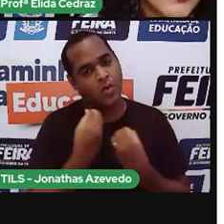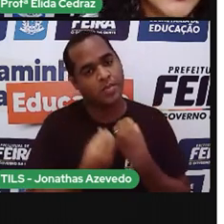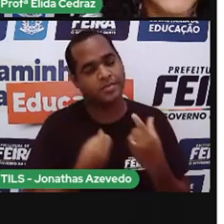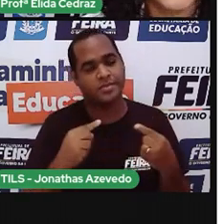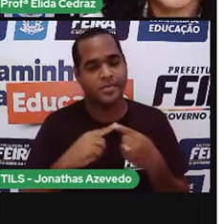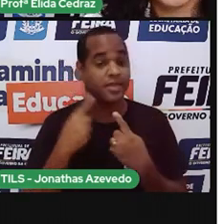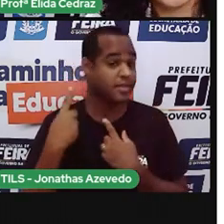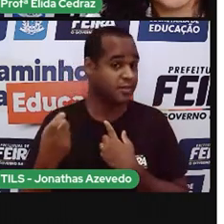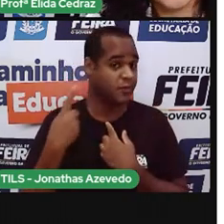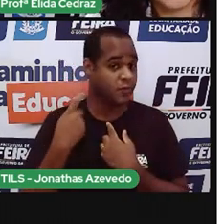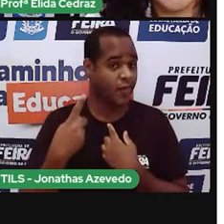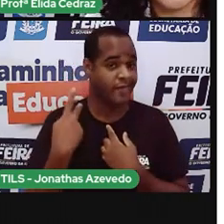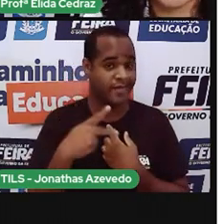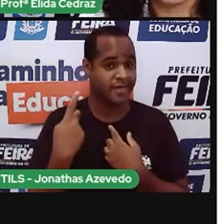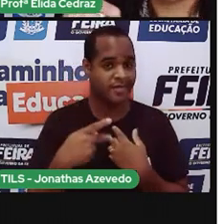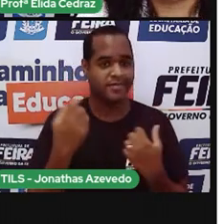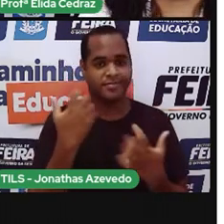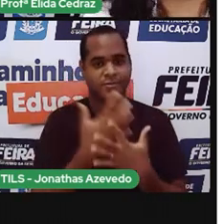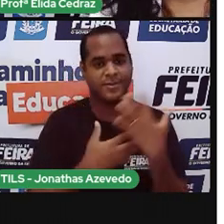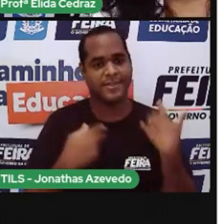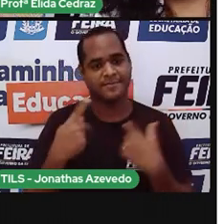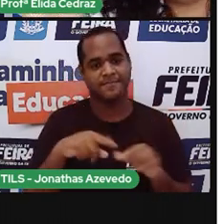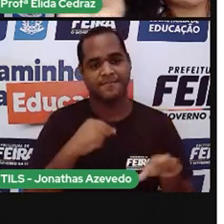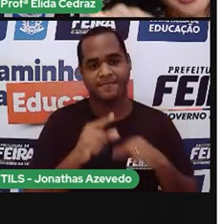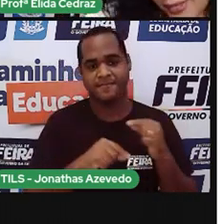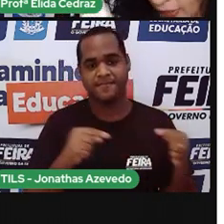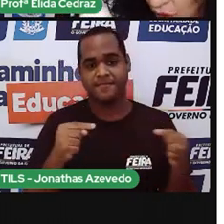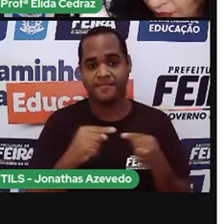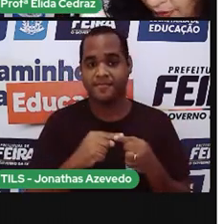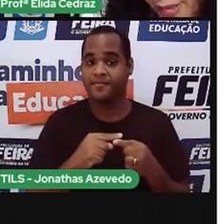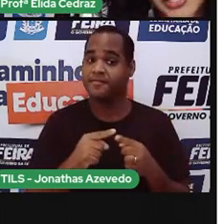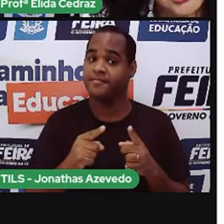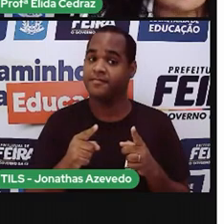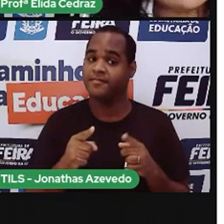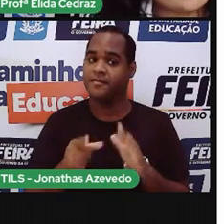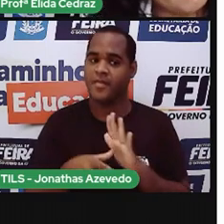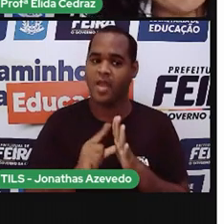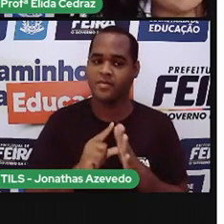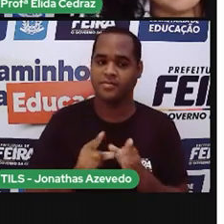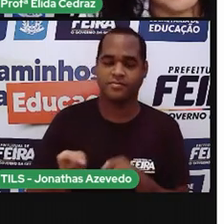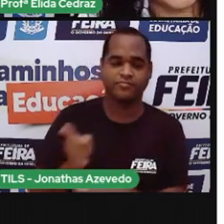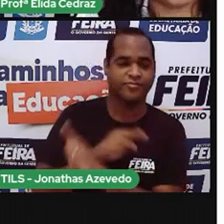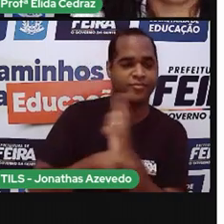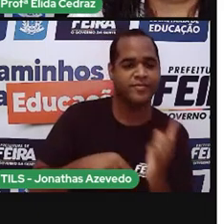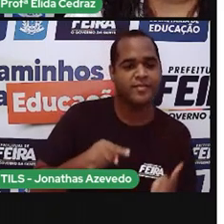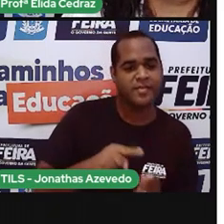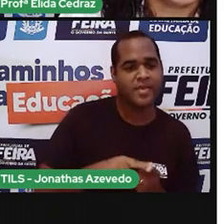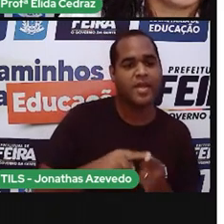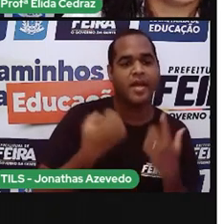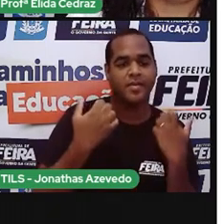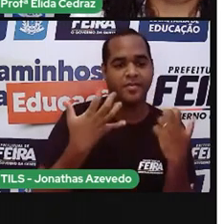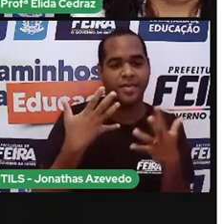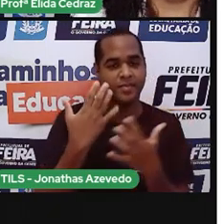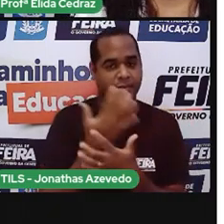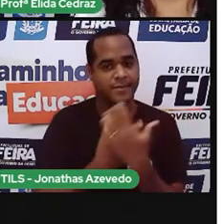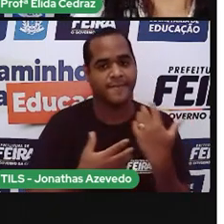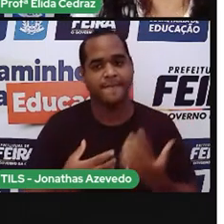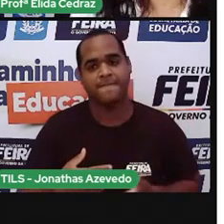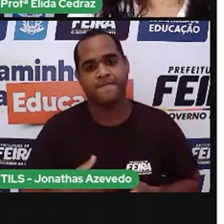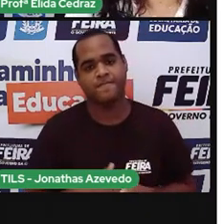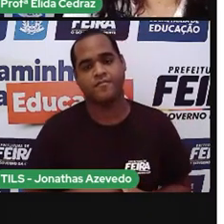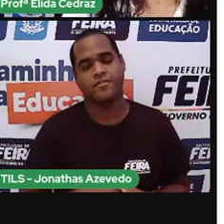os sons dos instrumentos. Vamos voltar na atividade onde tem a música. Olha